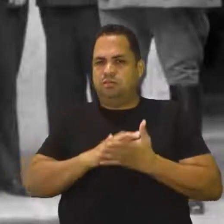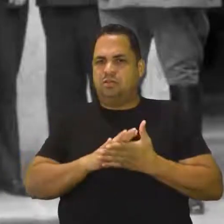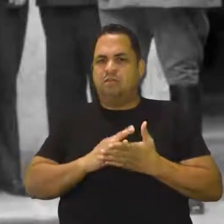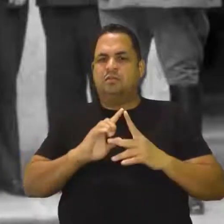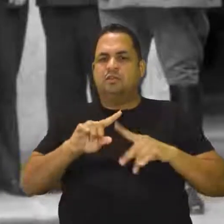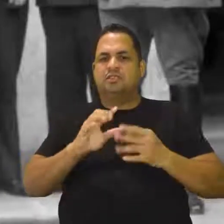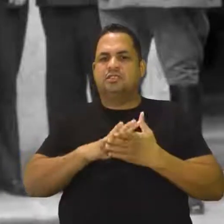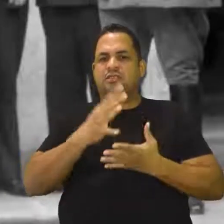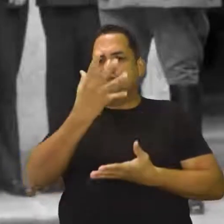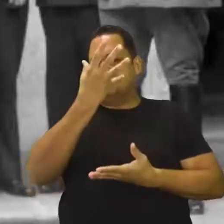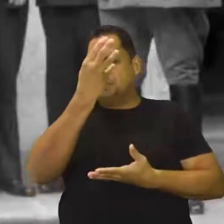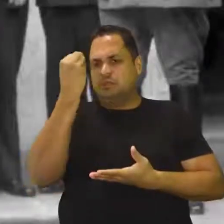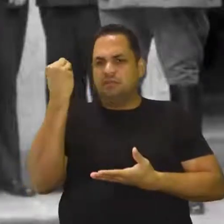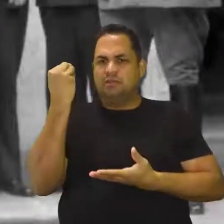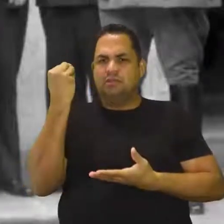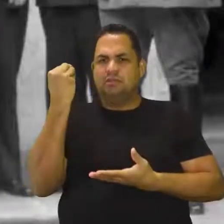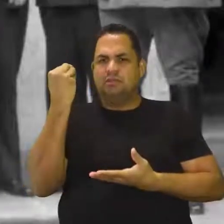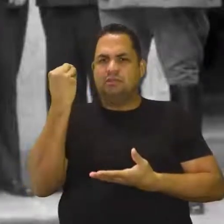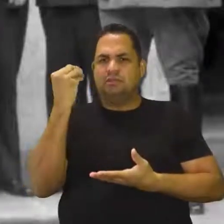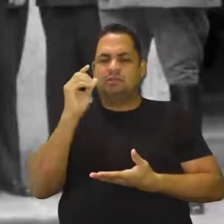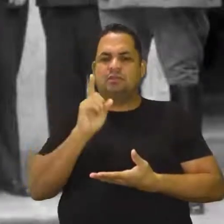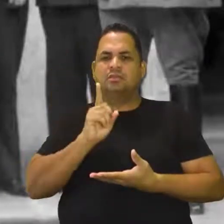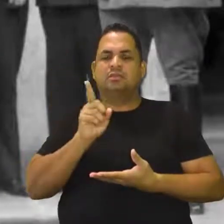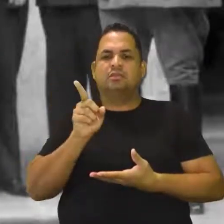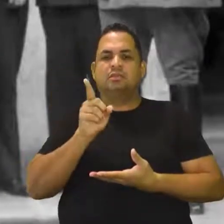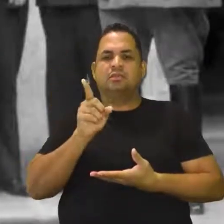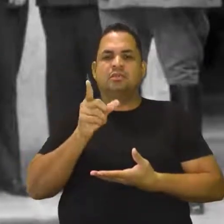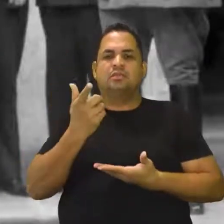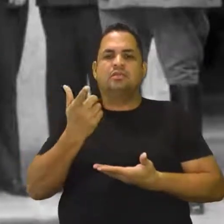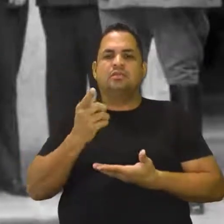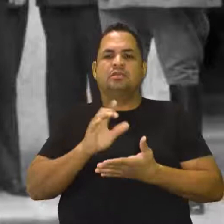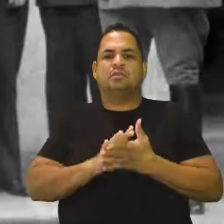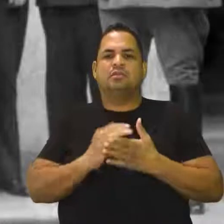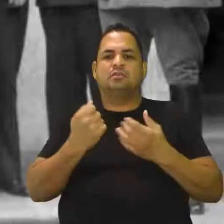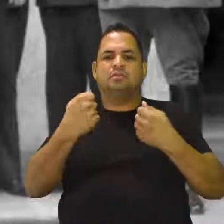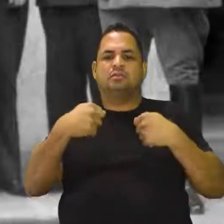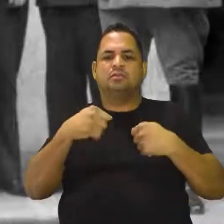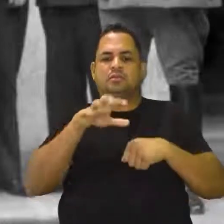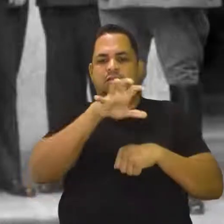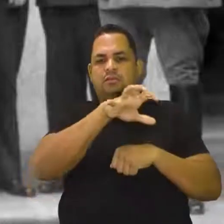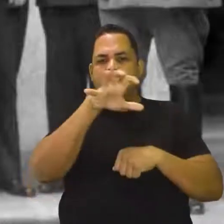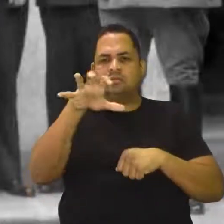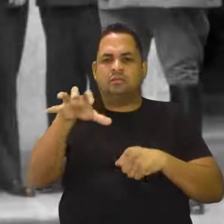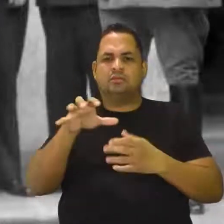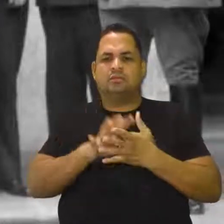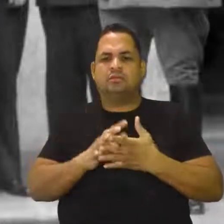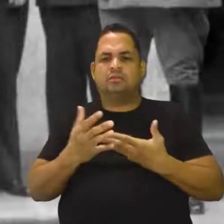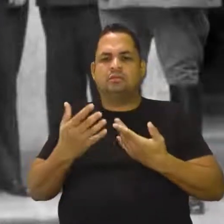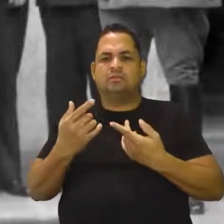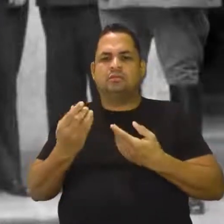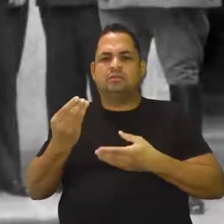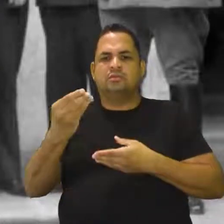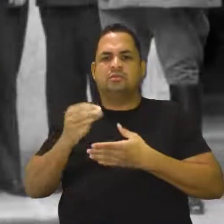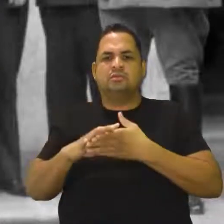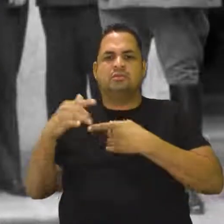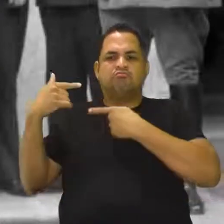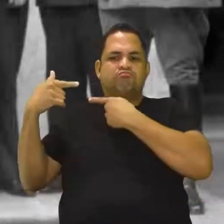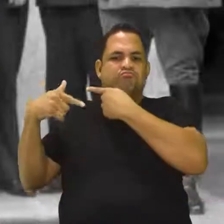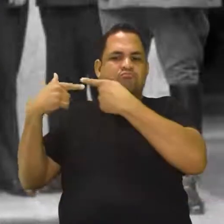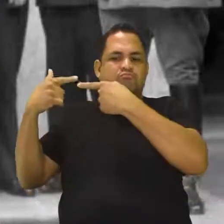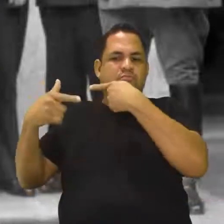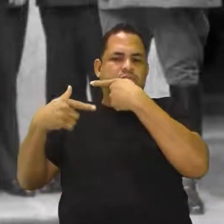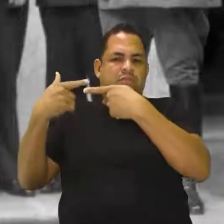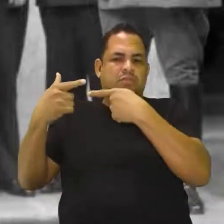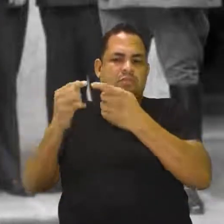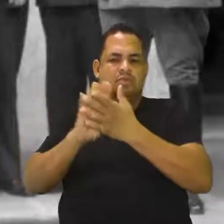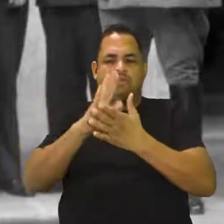esqueciam que lá, esses poderes locais estavam enraizados desde a época do Brasil